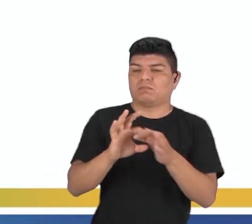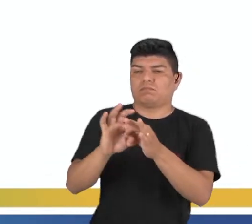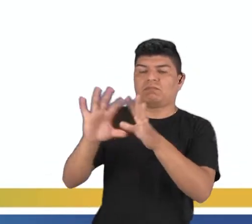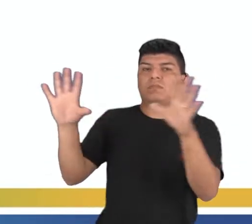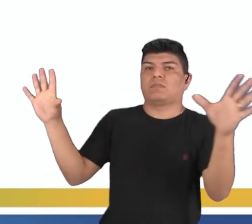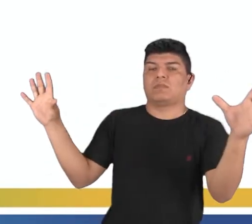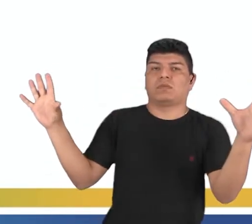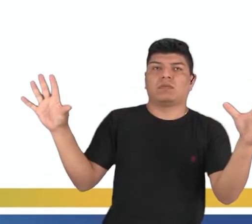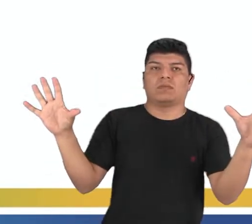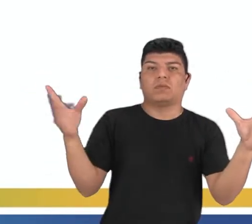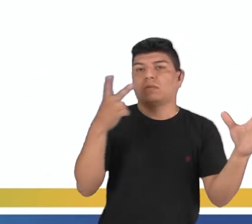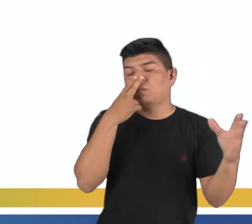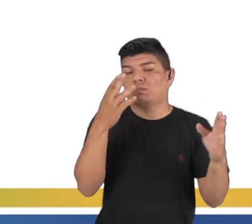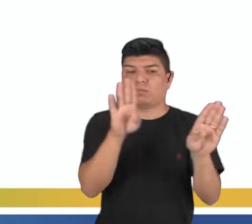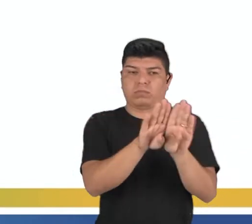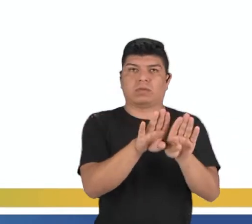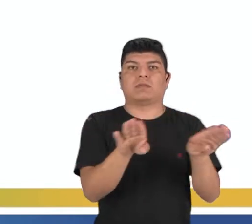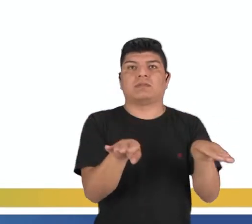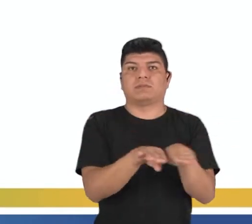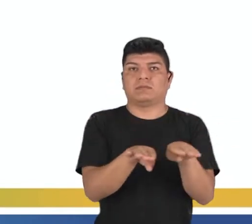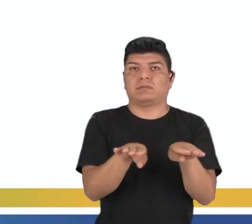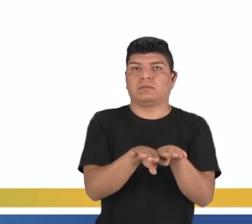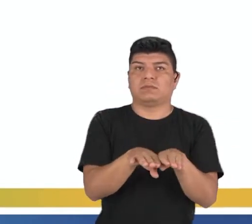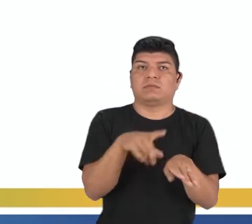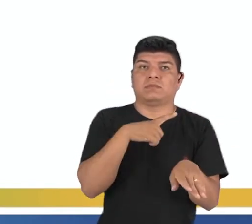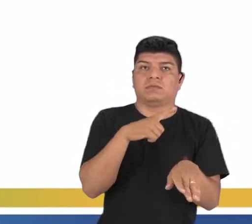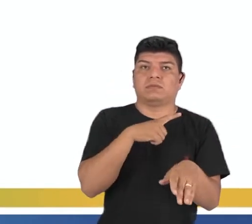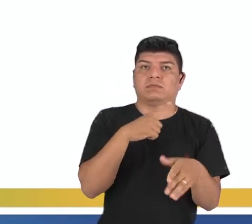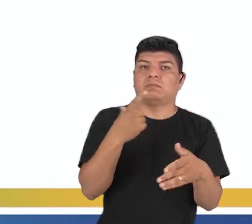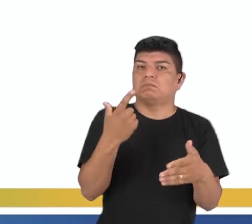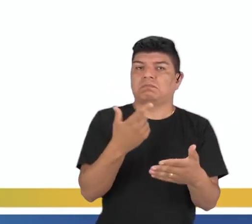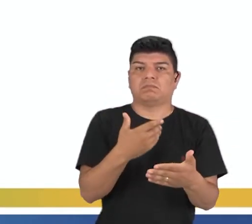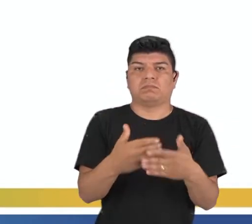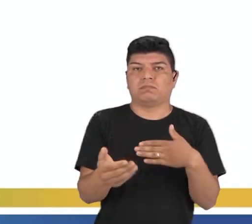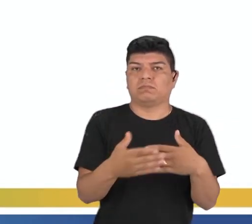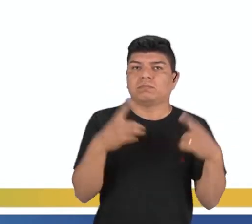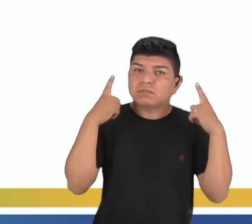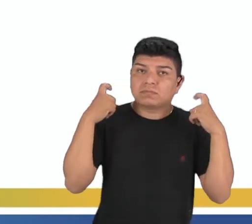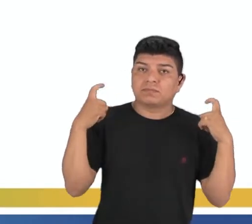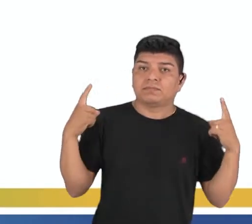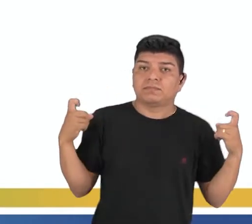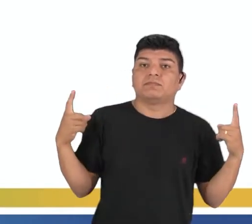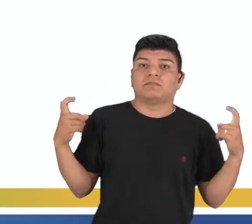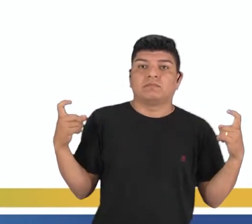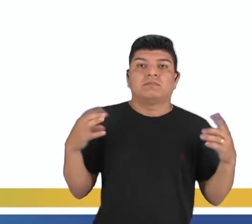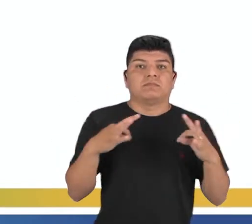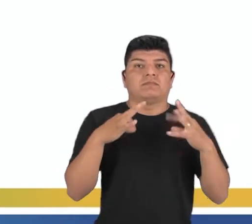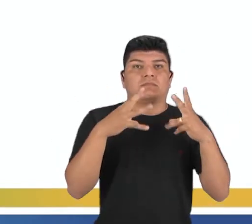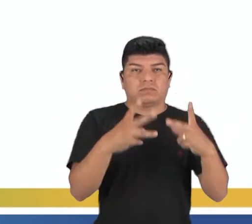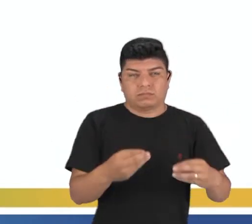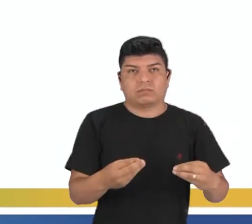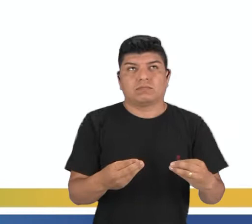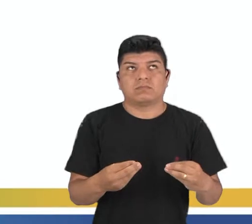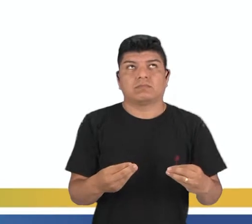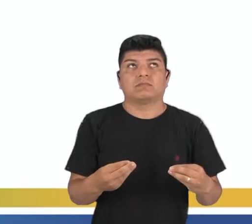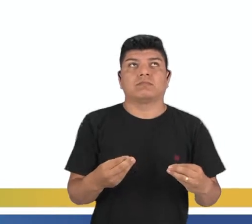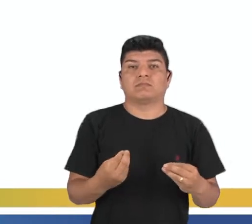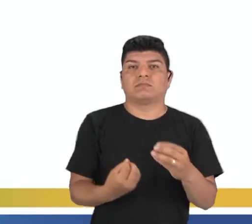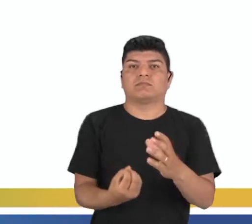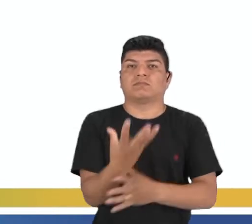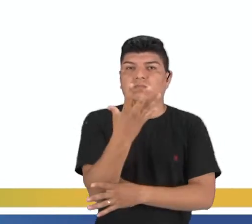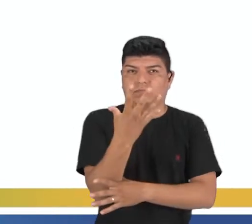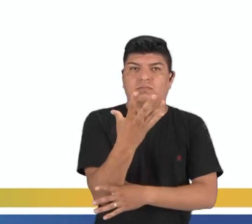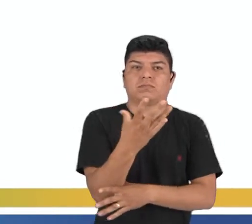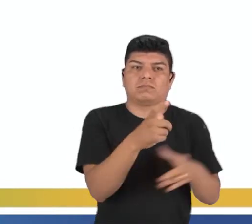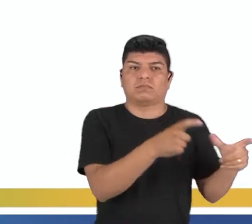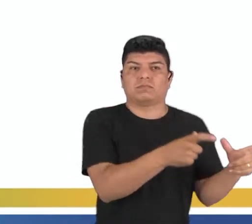livre ou num lugar fechado, onde exista qualquer tipo de som. Tá? Então, todos esses sons que são produzidos